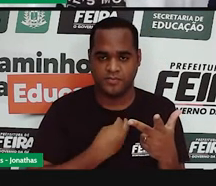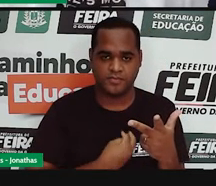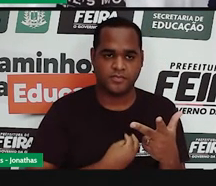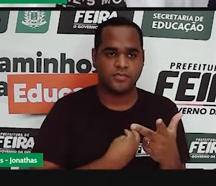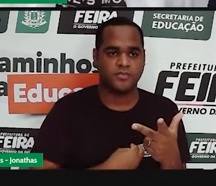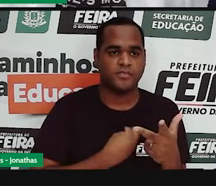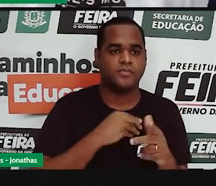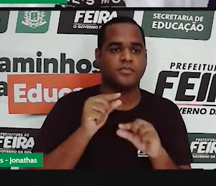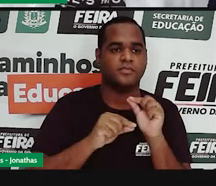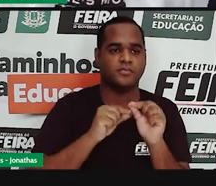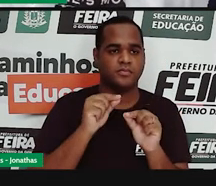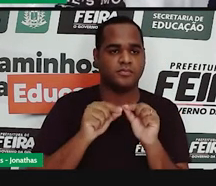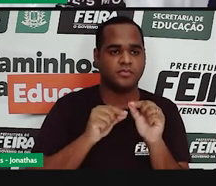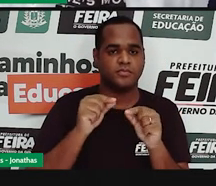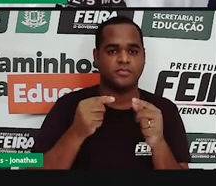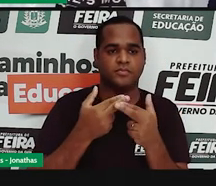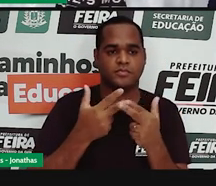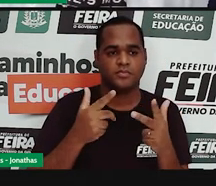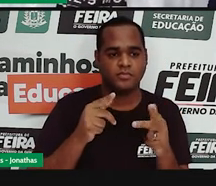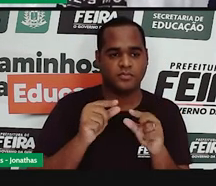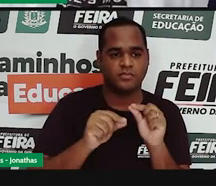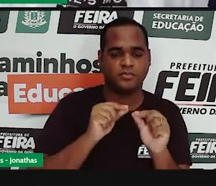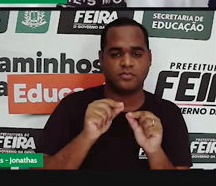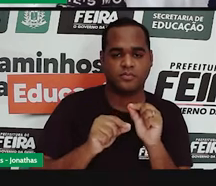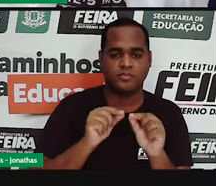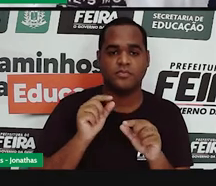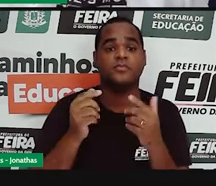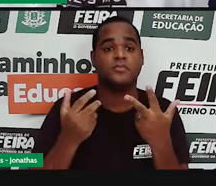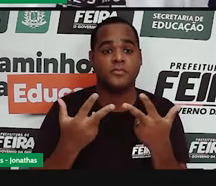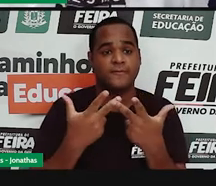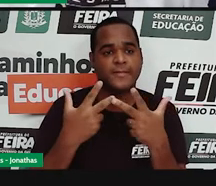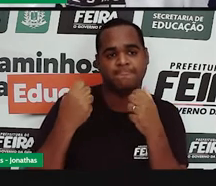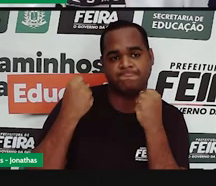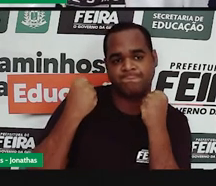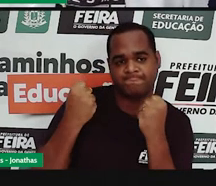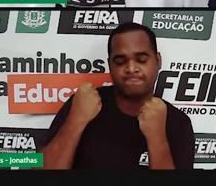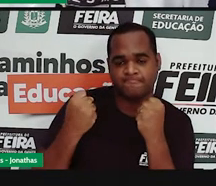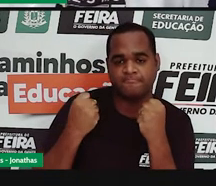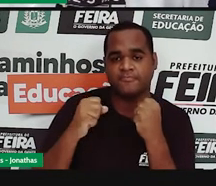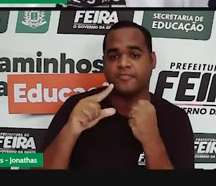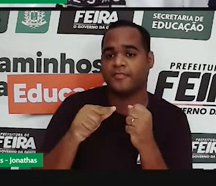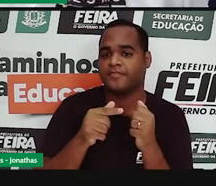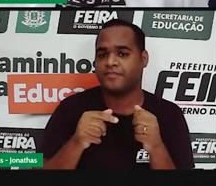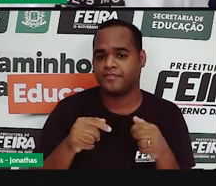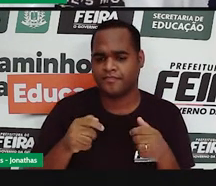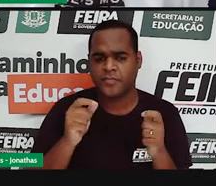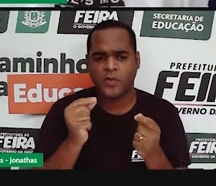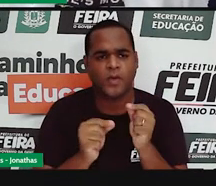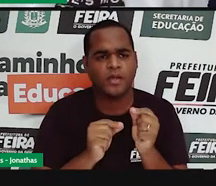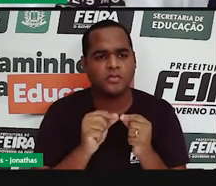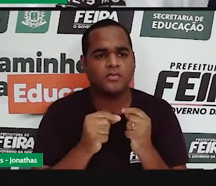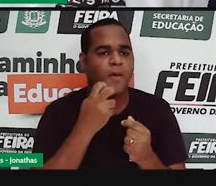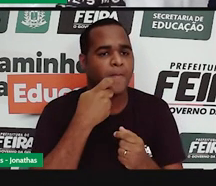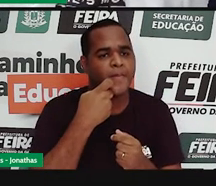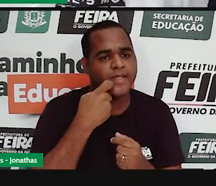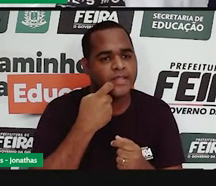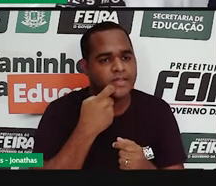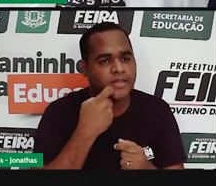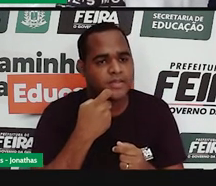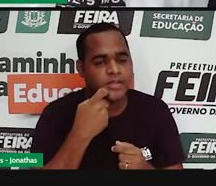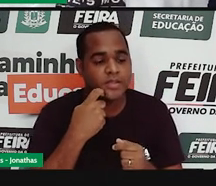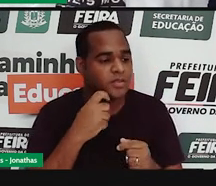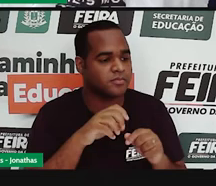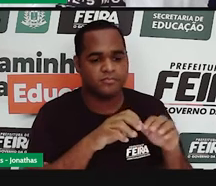vocês veem pescadores trabalhando, né? Usando a sua força para tirar o peixe